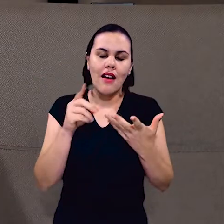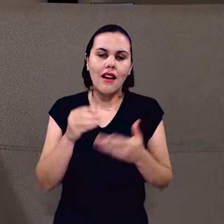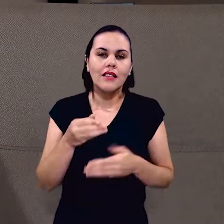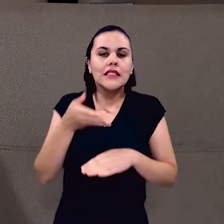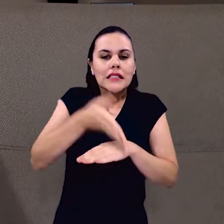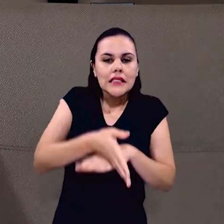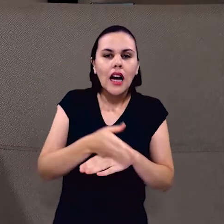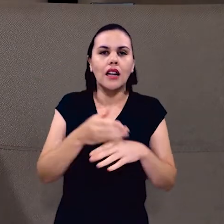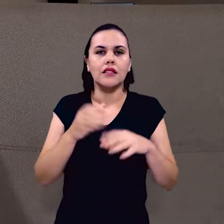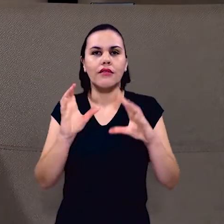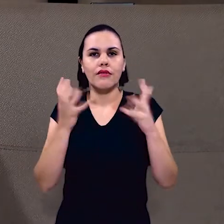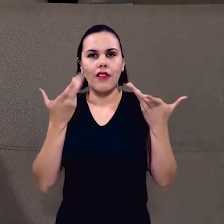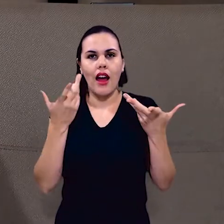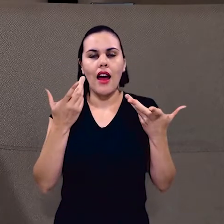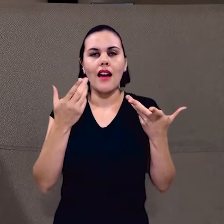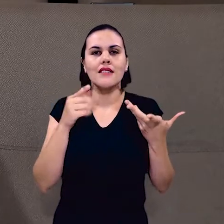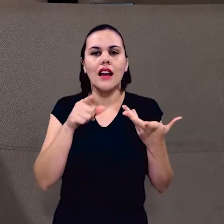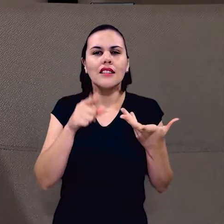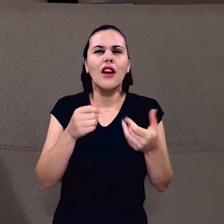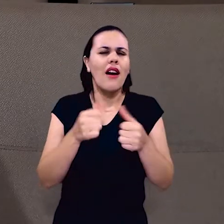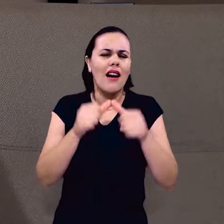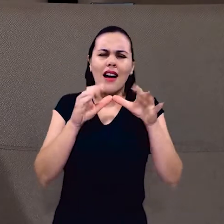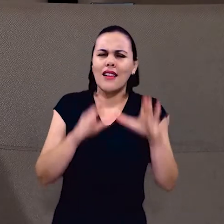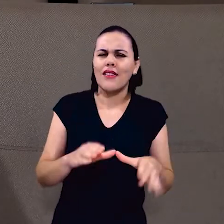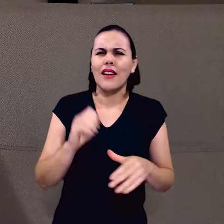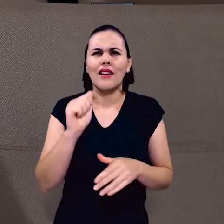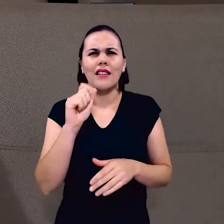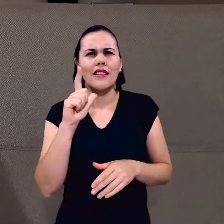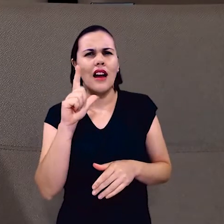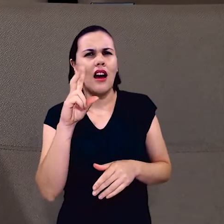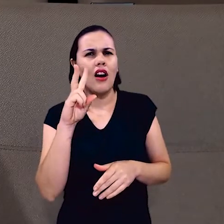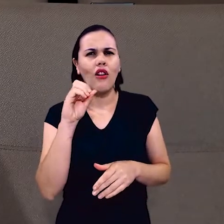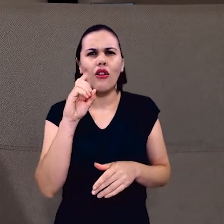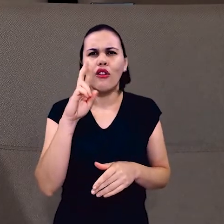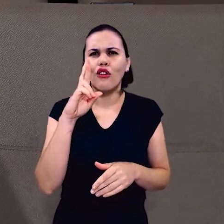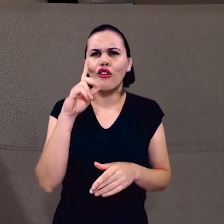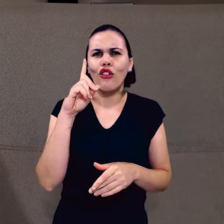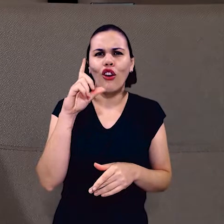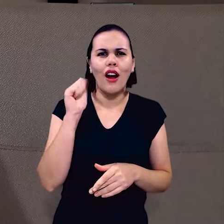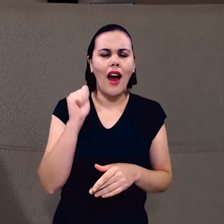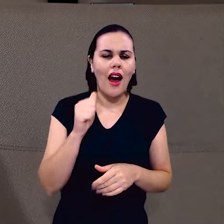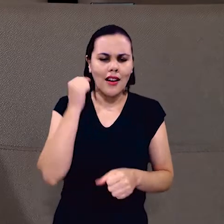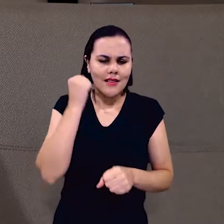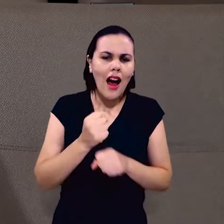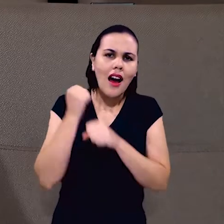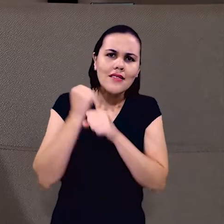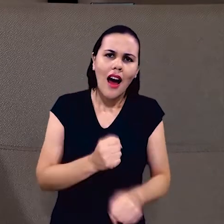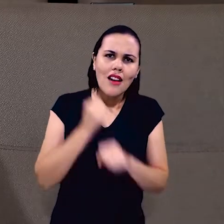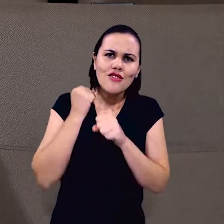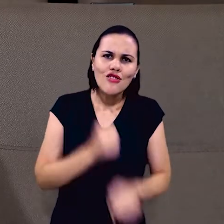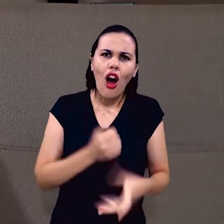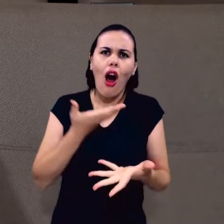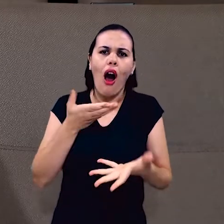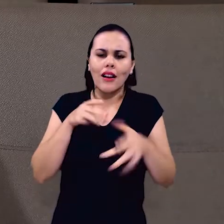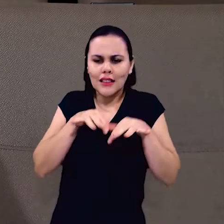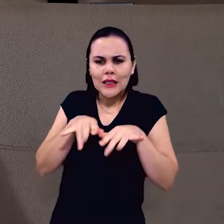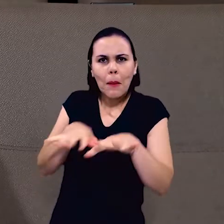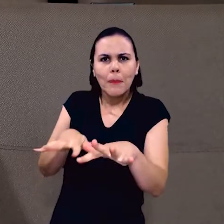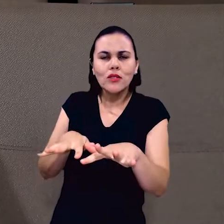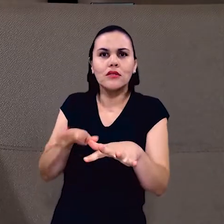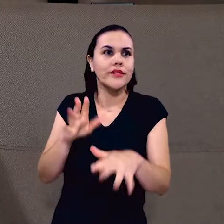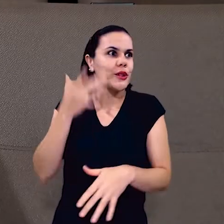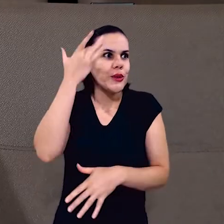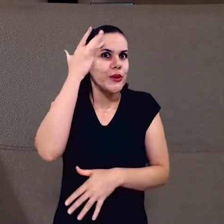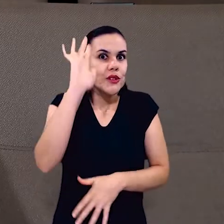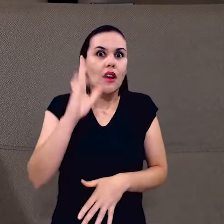era estar na festa do Divino. Então ela ficava na alvorada, ela ficava na soca, na procissão. Eu